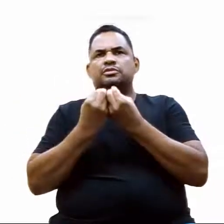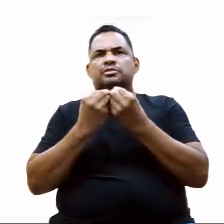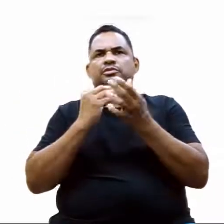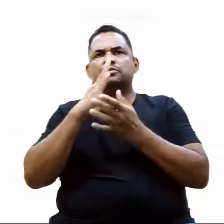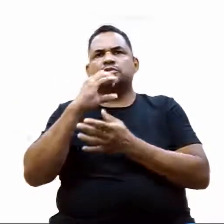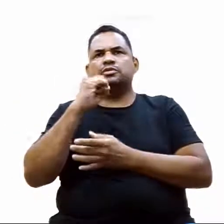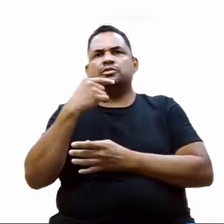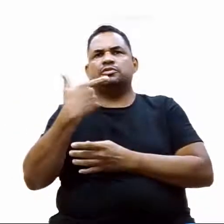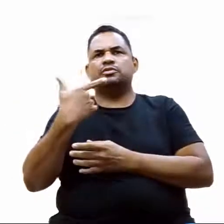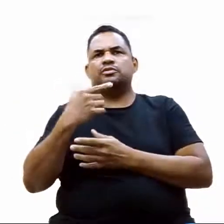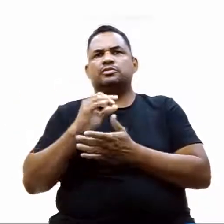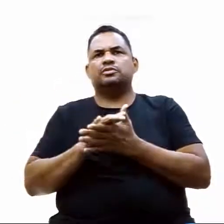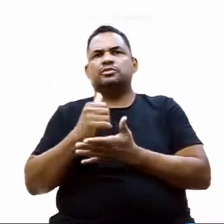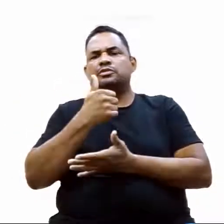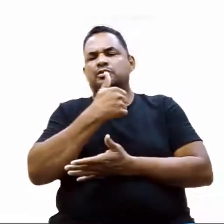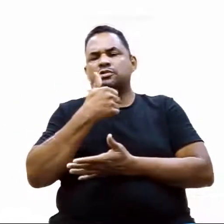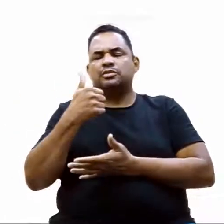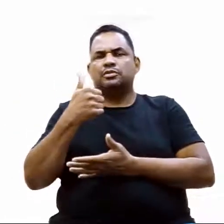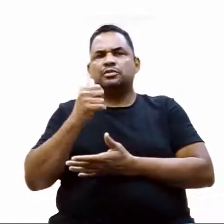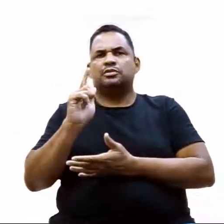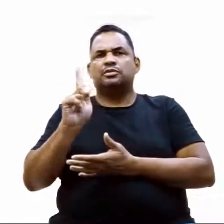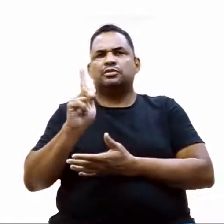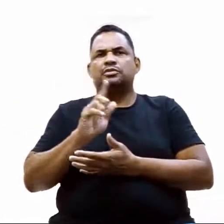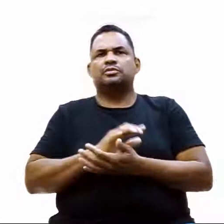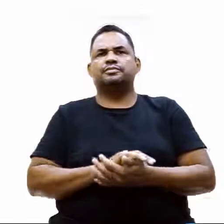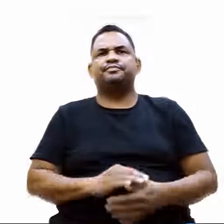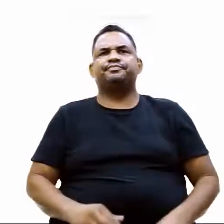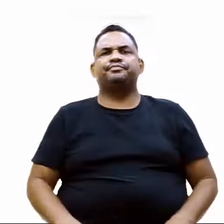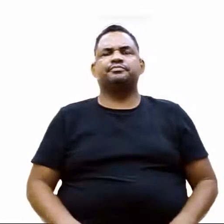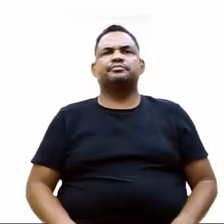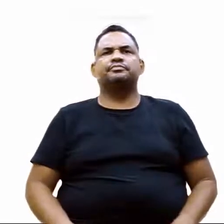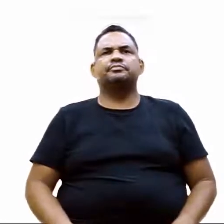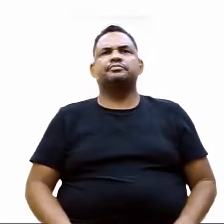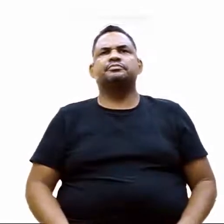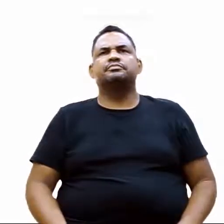carbono, de fórmula CO2.